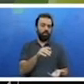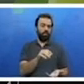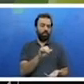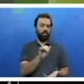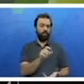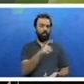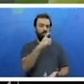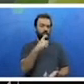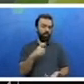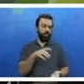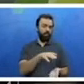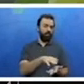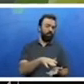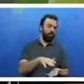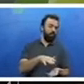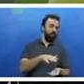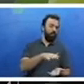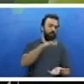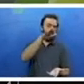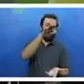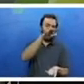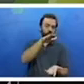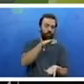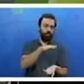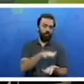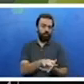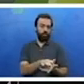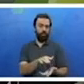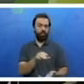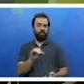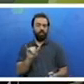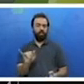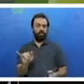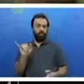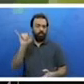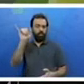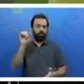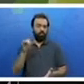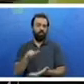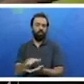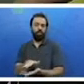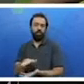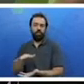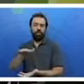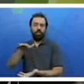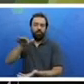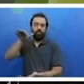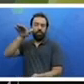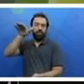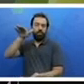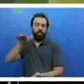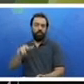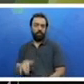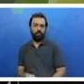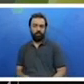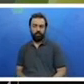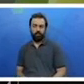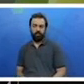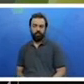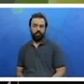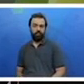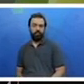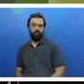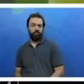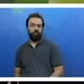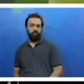aumentando. Então lembre-se, as duas aumentam, as duas estão aumentando, ou as duas estão